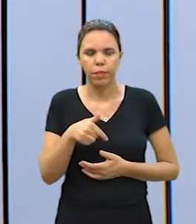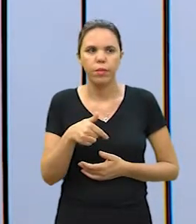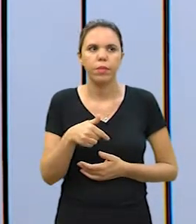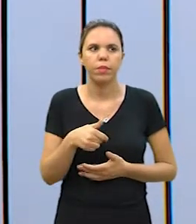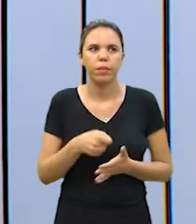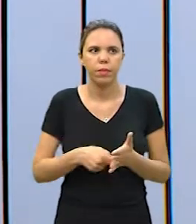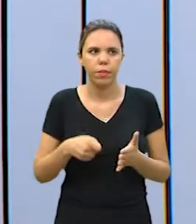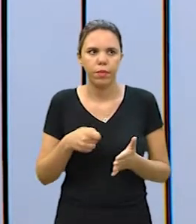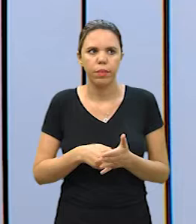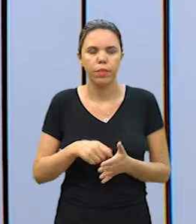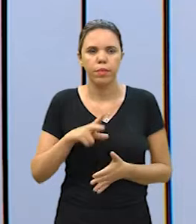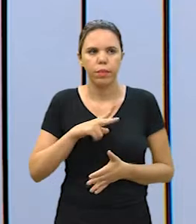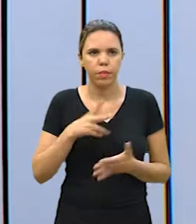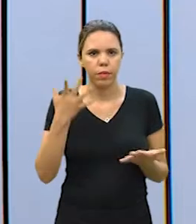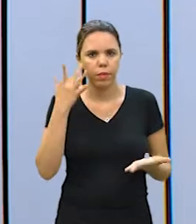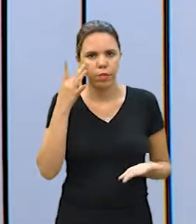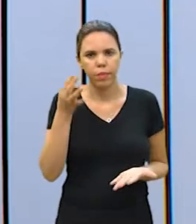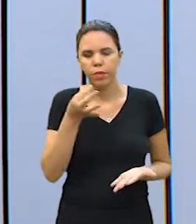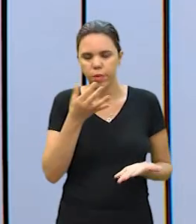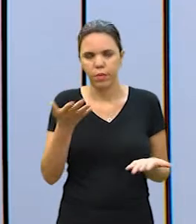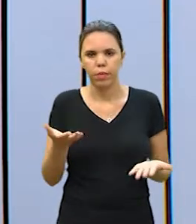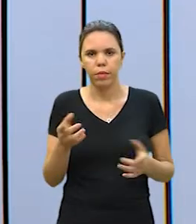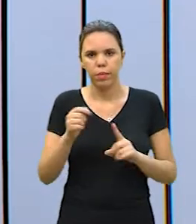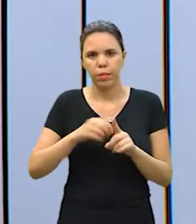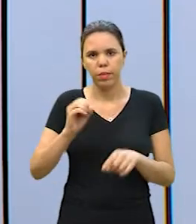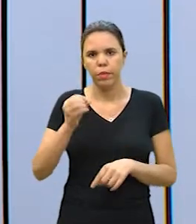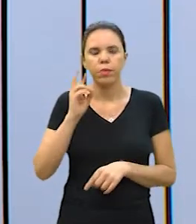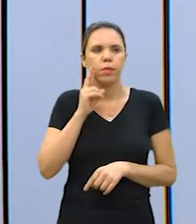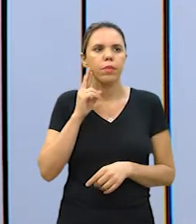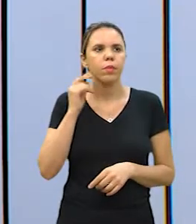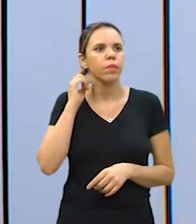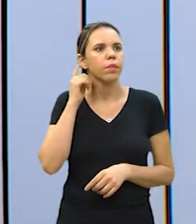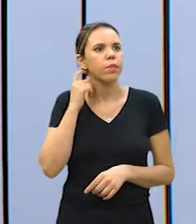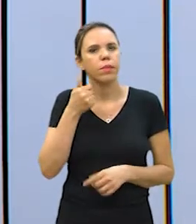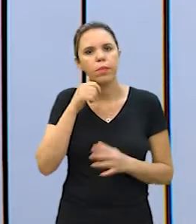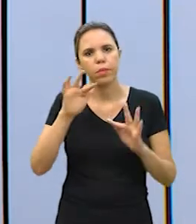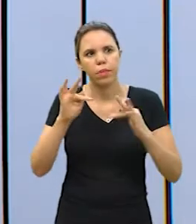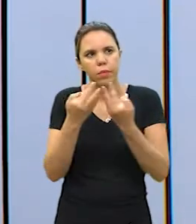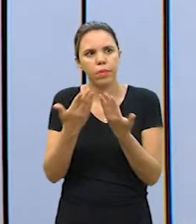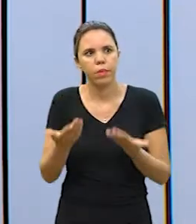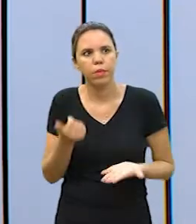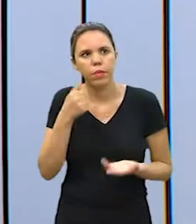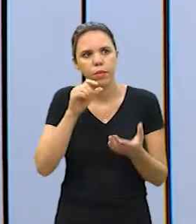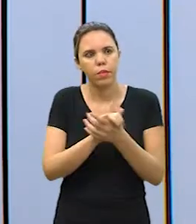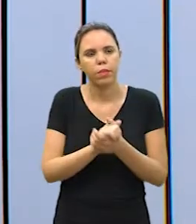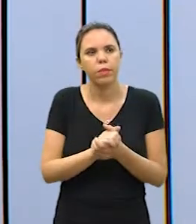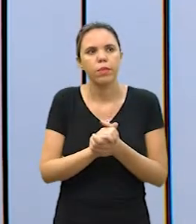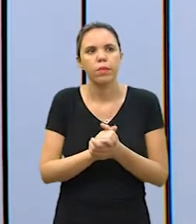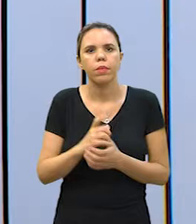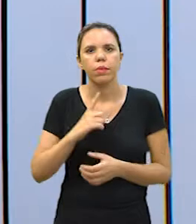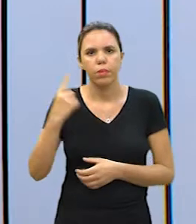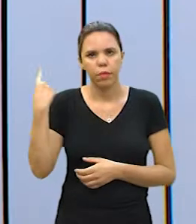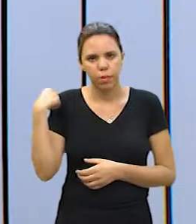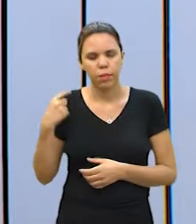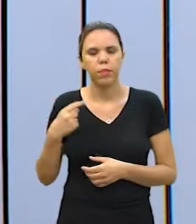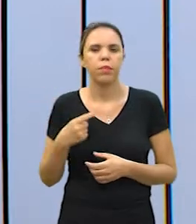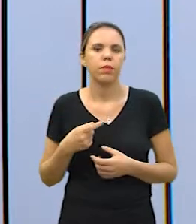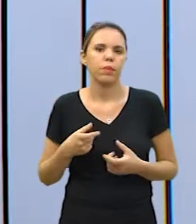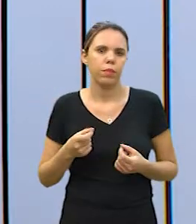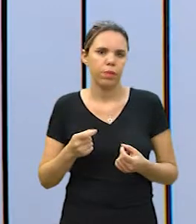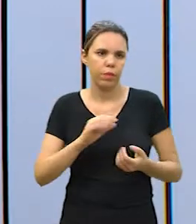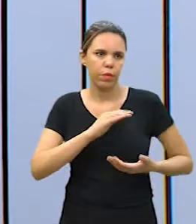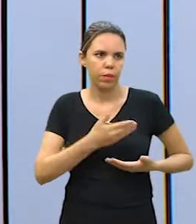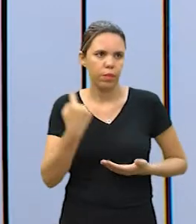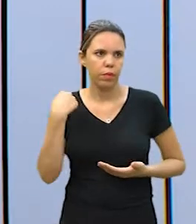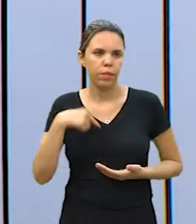uma causa pessoal, o Outubro Rosa, né? Eu tenho na minha família a minha esposa, ela teve o diagnóstico